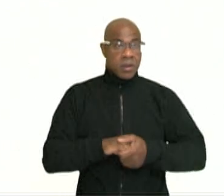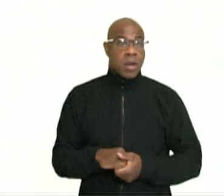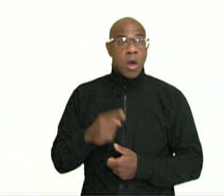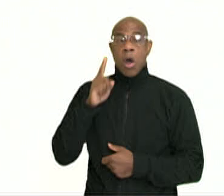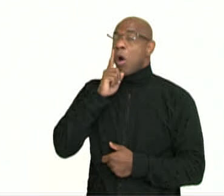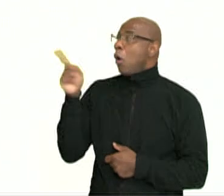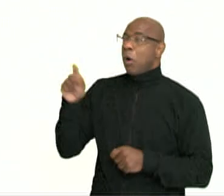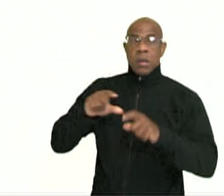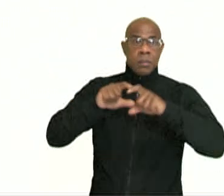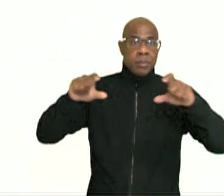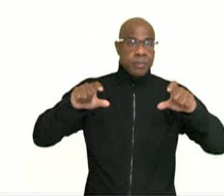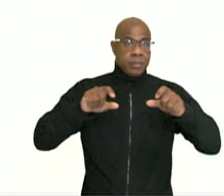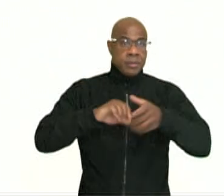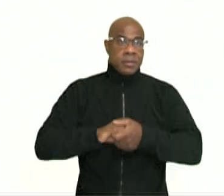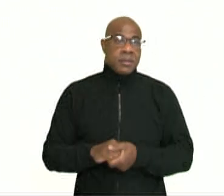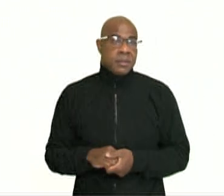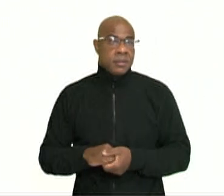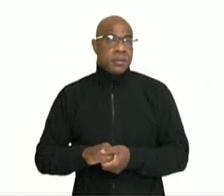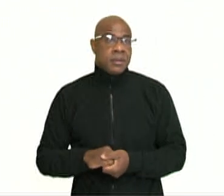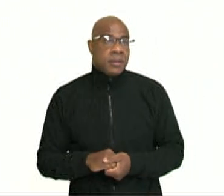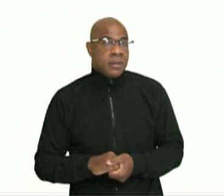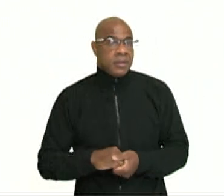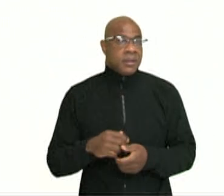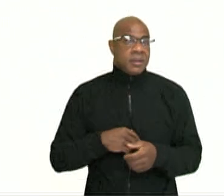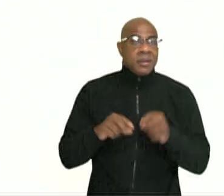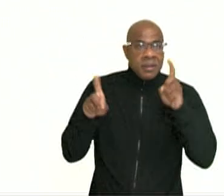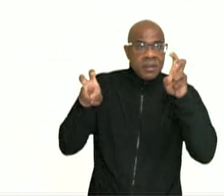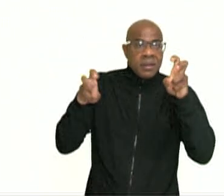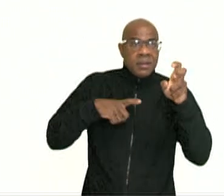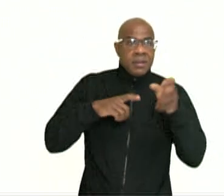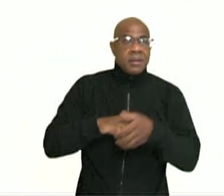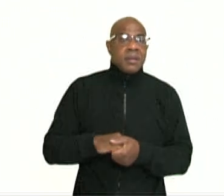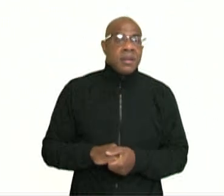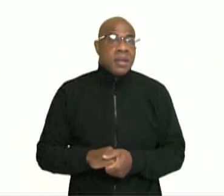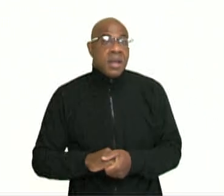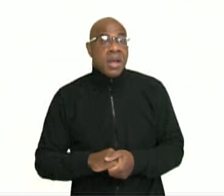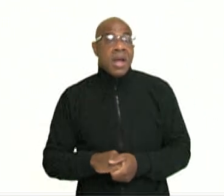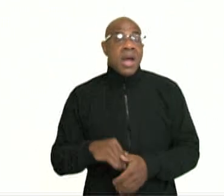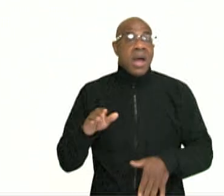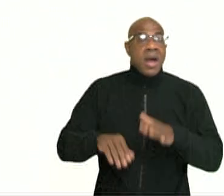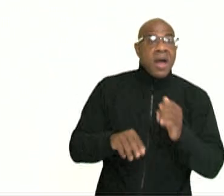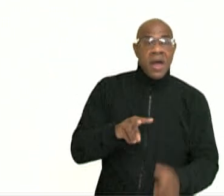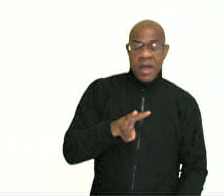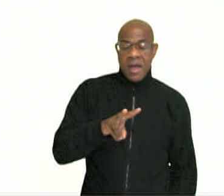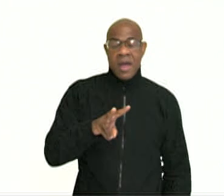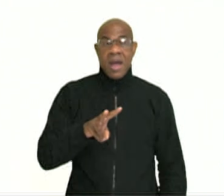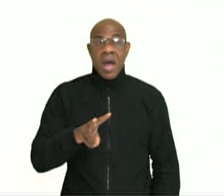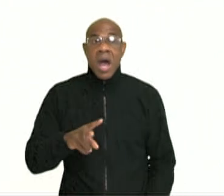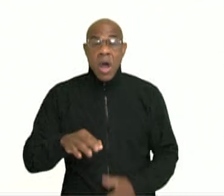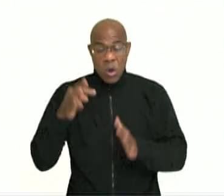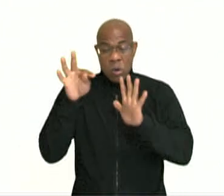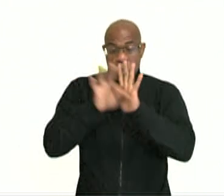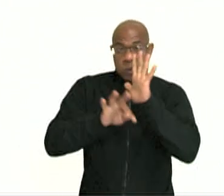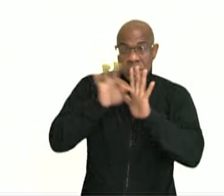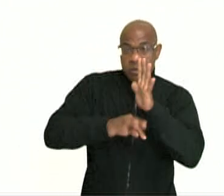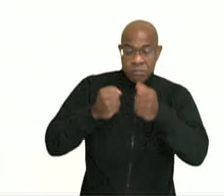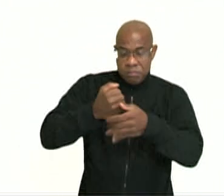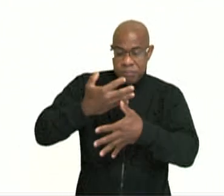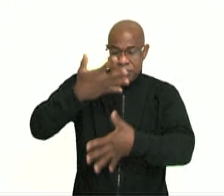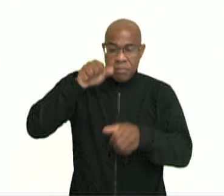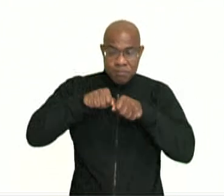trecho destacado entre aspas. Vira e mexe, algum texto viraliza. Alguém fica famoso no